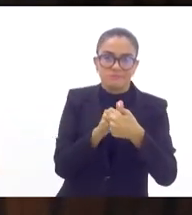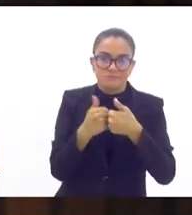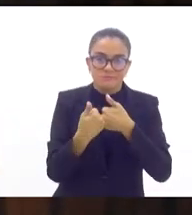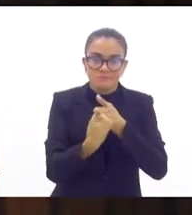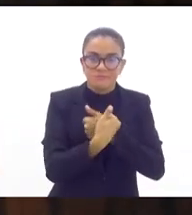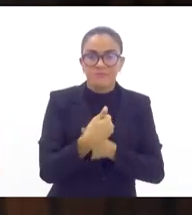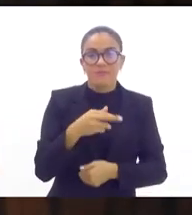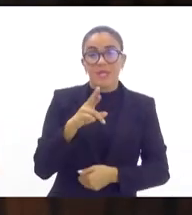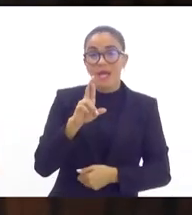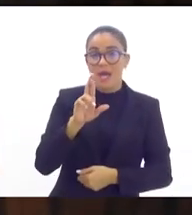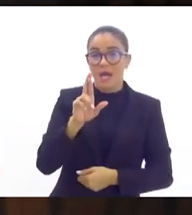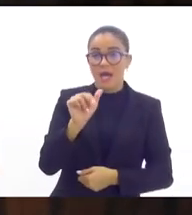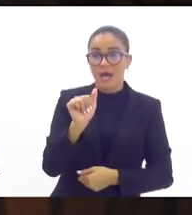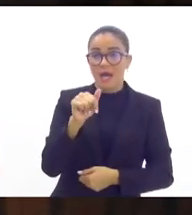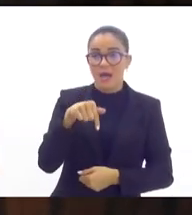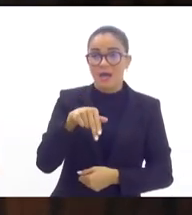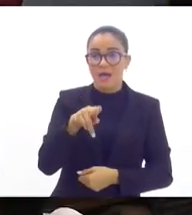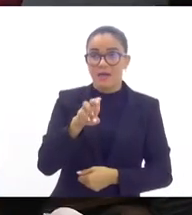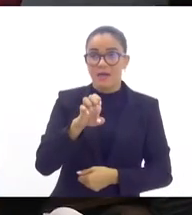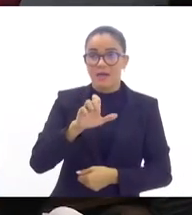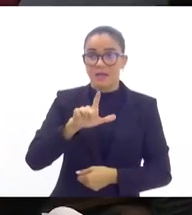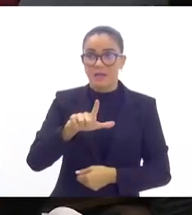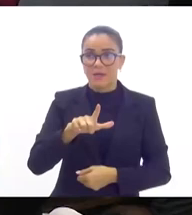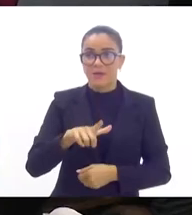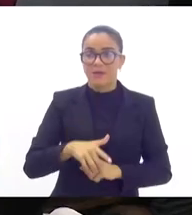Raquel fique à vontade